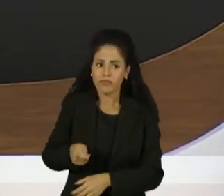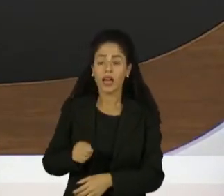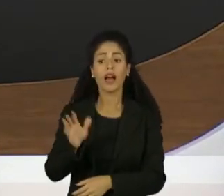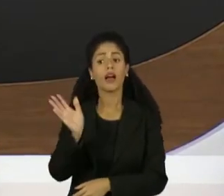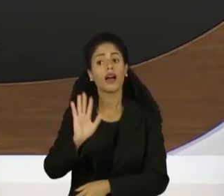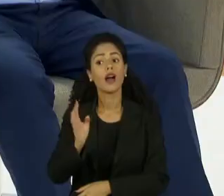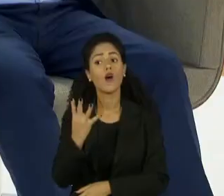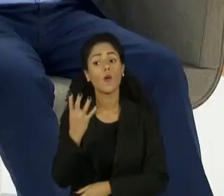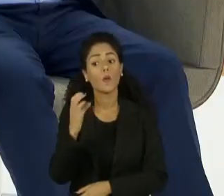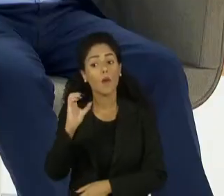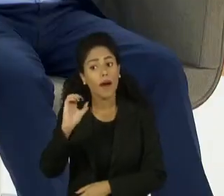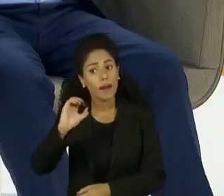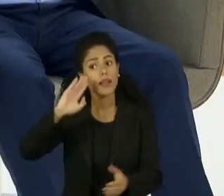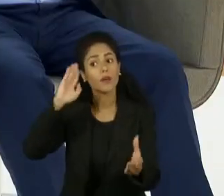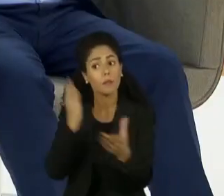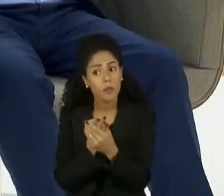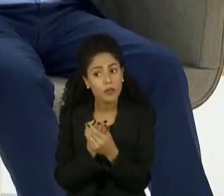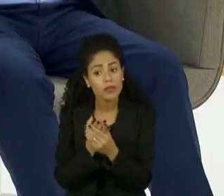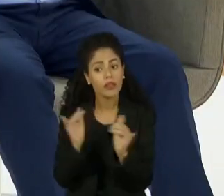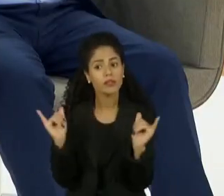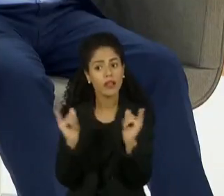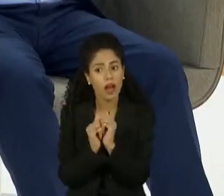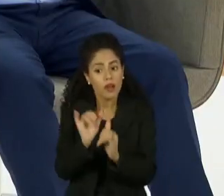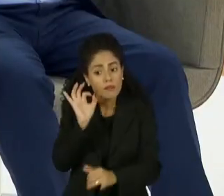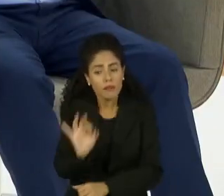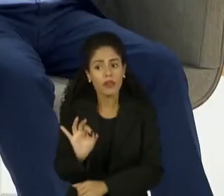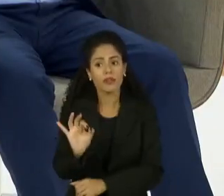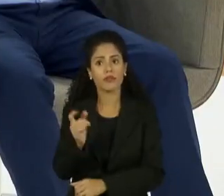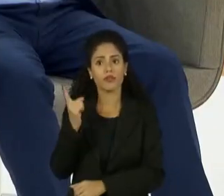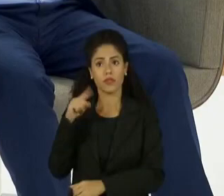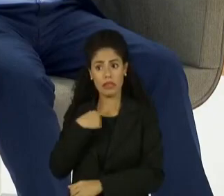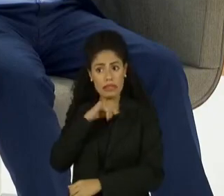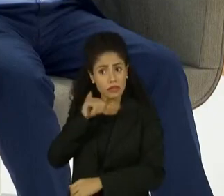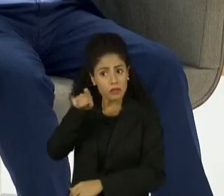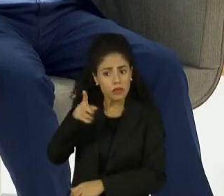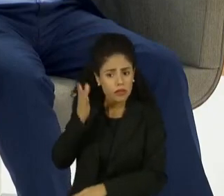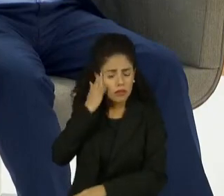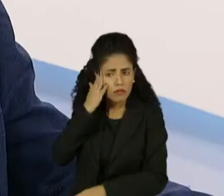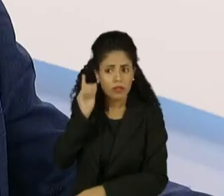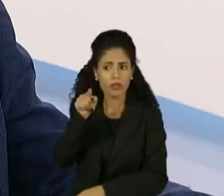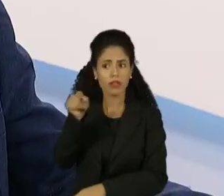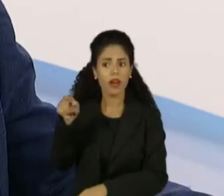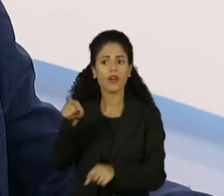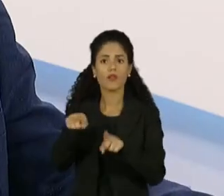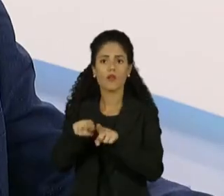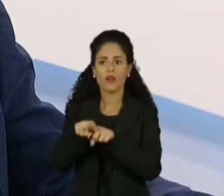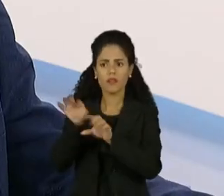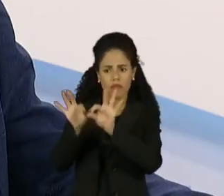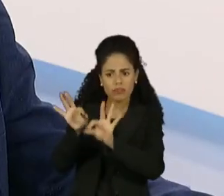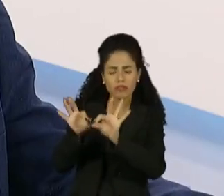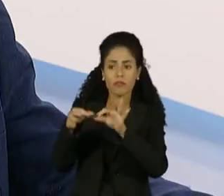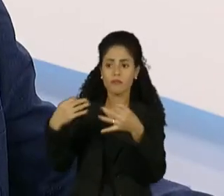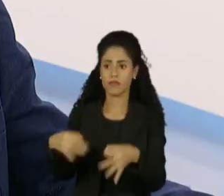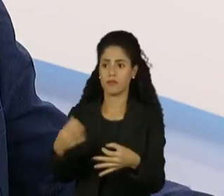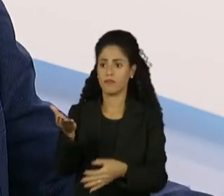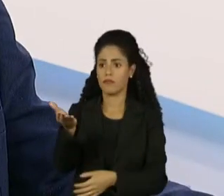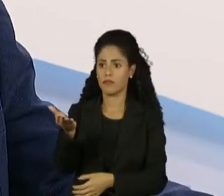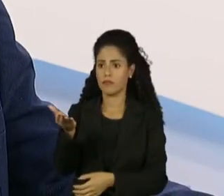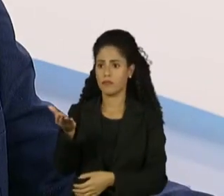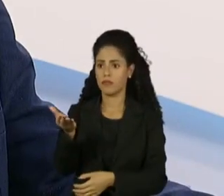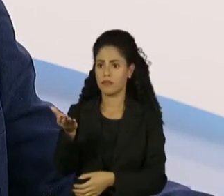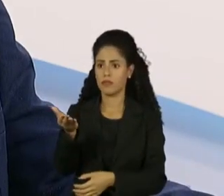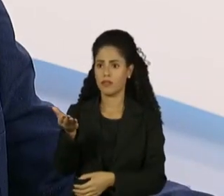de 40 processos de anistias que, em nosso momento, se você for levar em consideração a narrativa que foi estabelecida